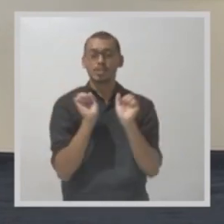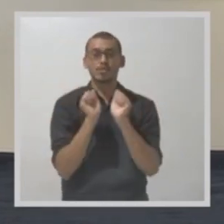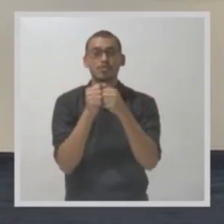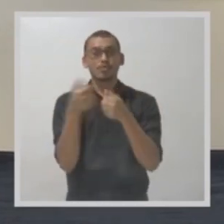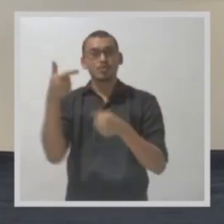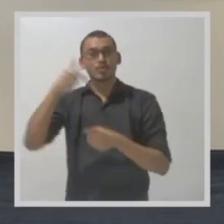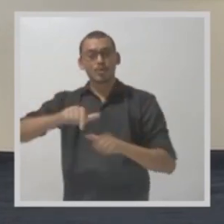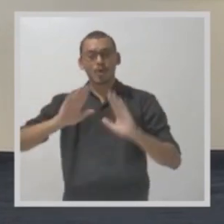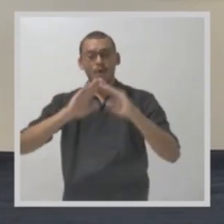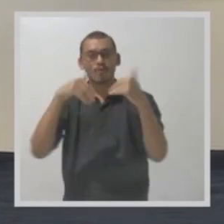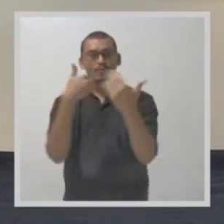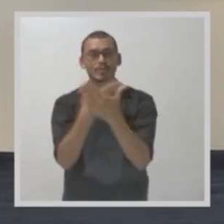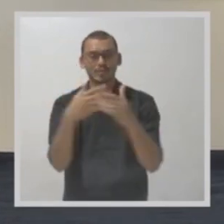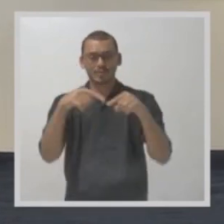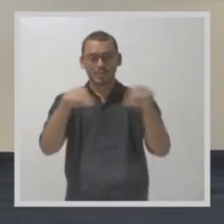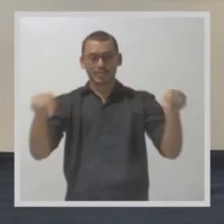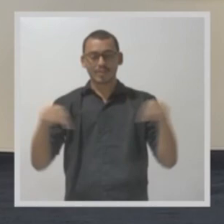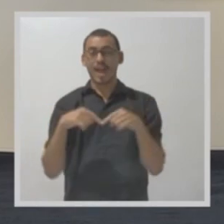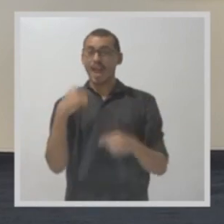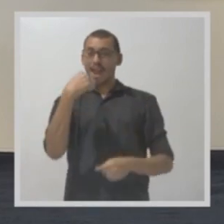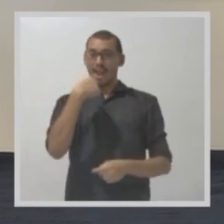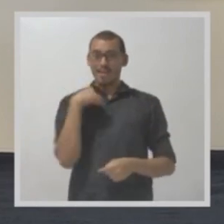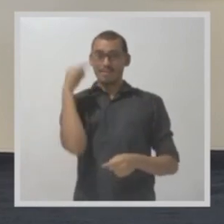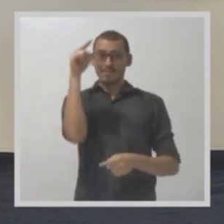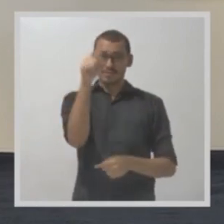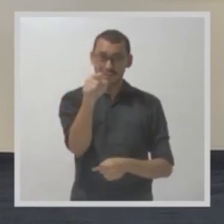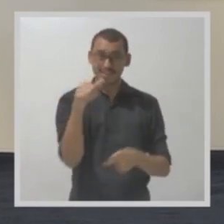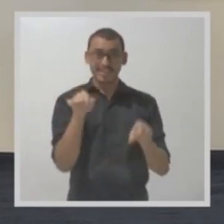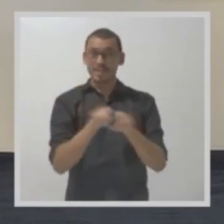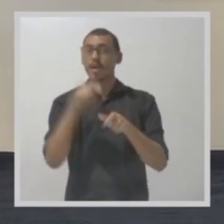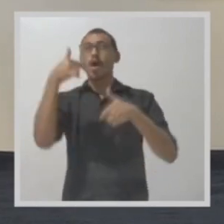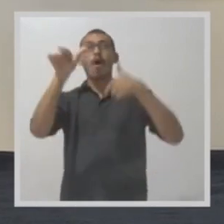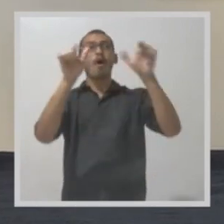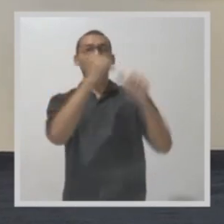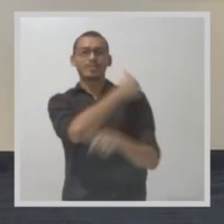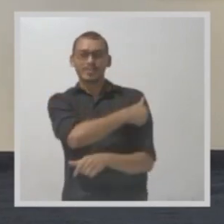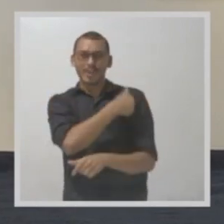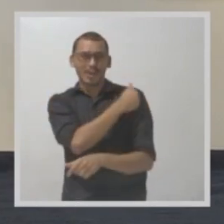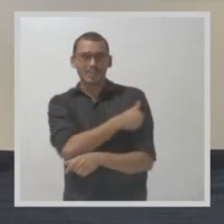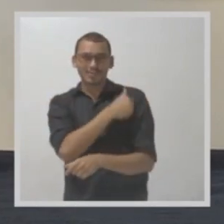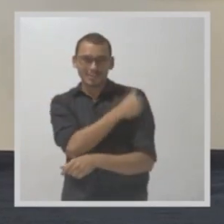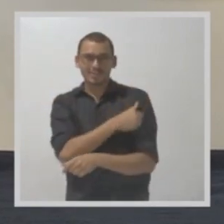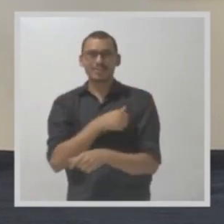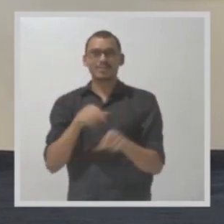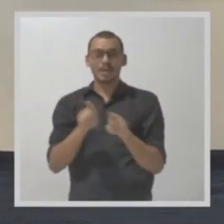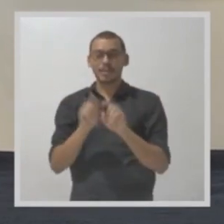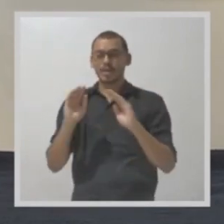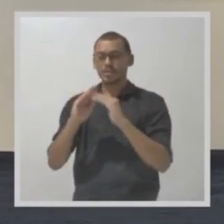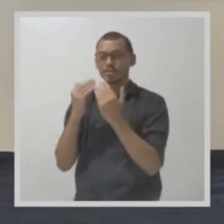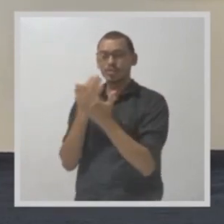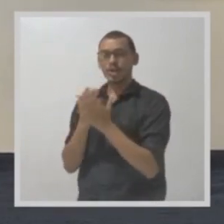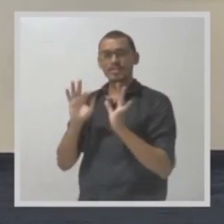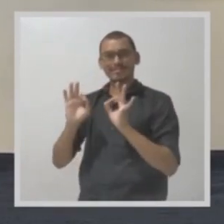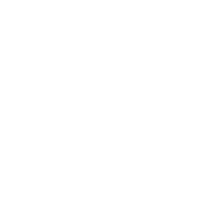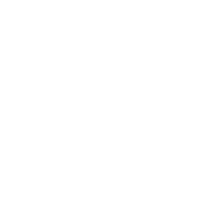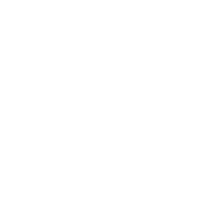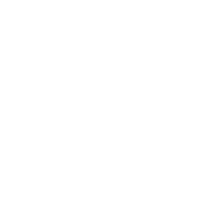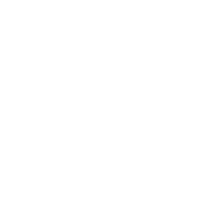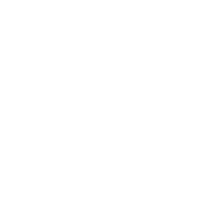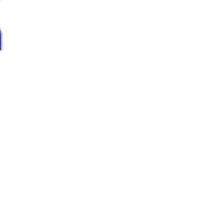de aula, eu e você e os outros alunos que não são os meus alunos com seus professores.